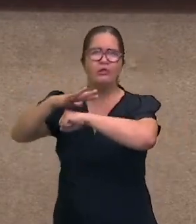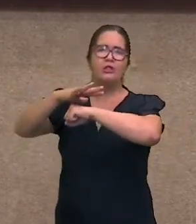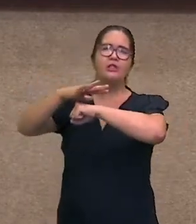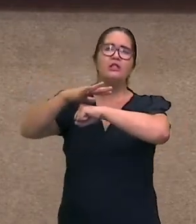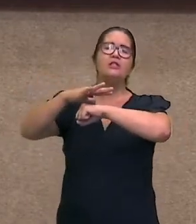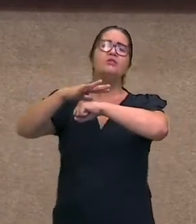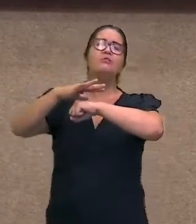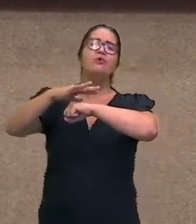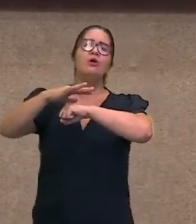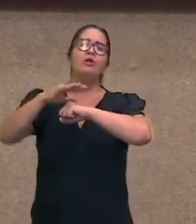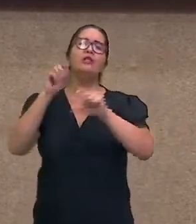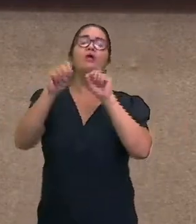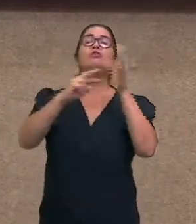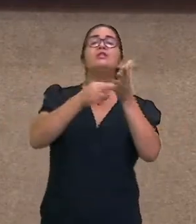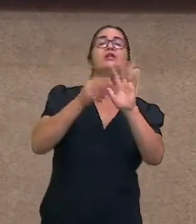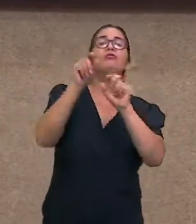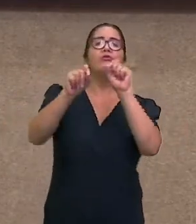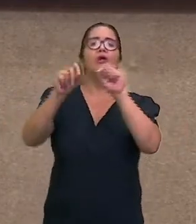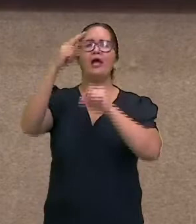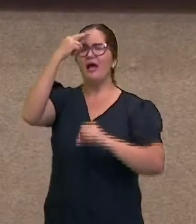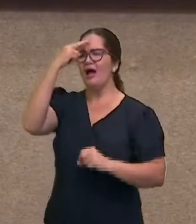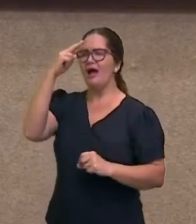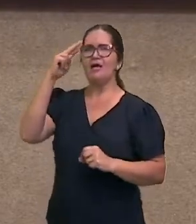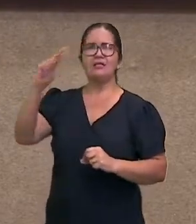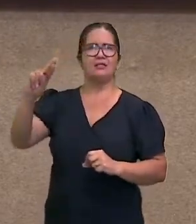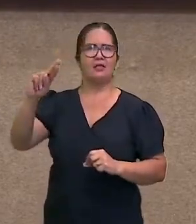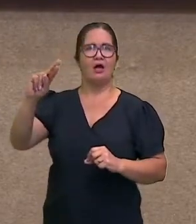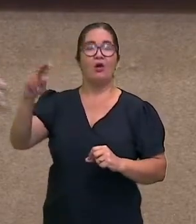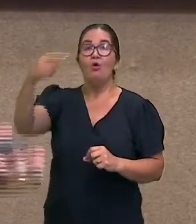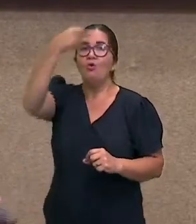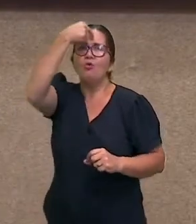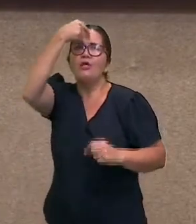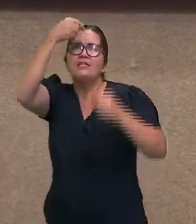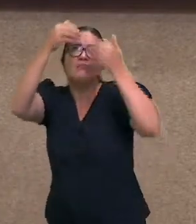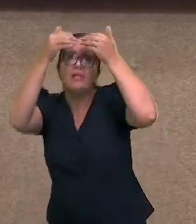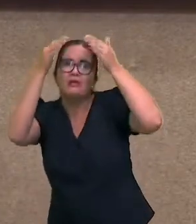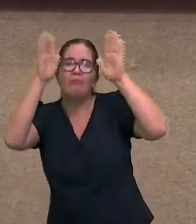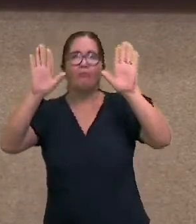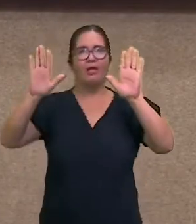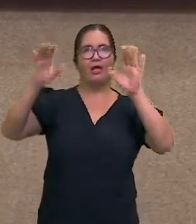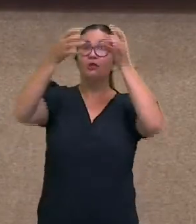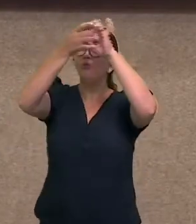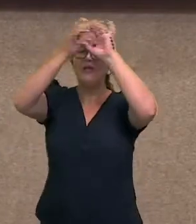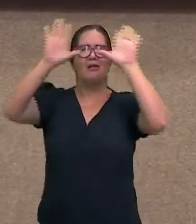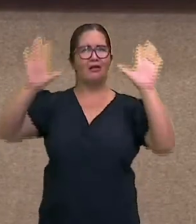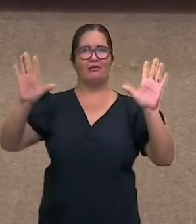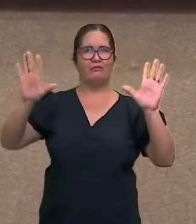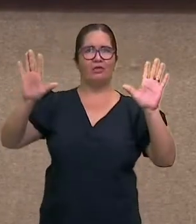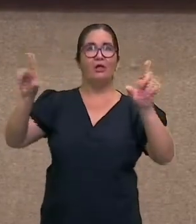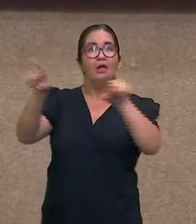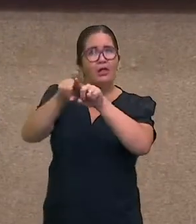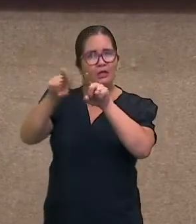a razão, a liberdade, o conhecimento, métodos diferentes.